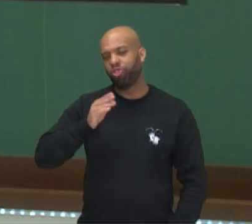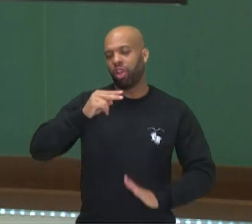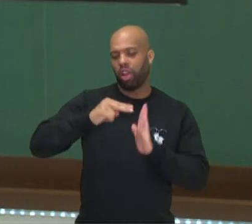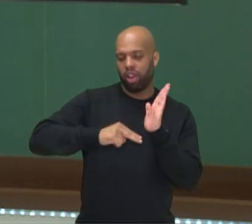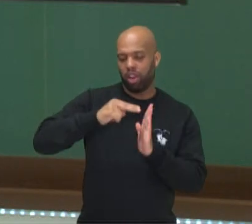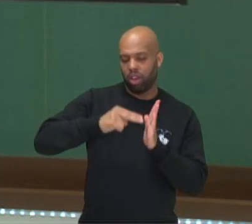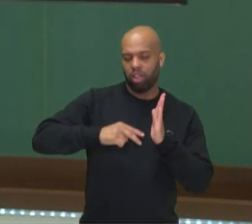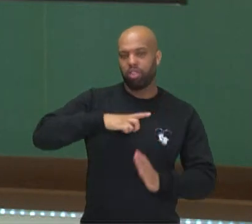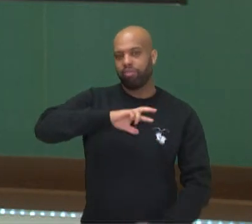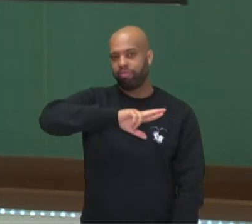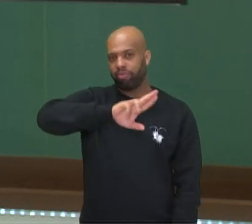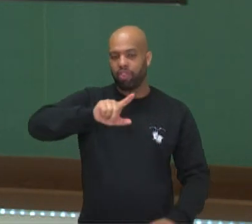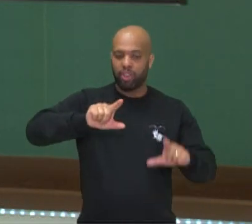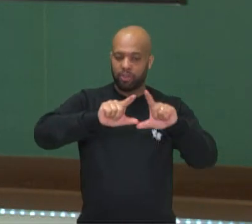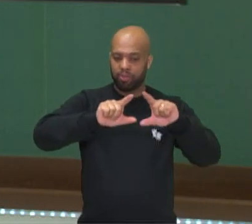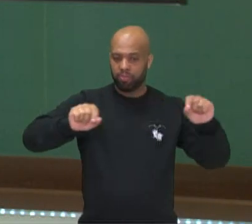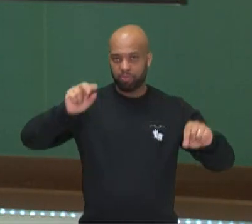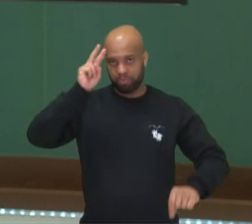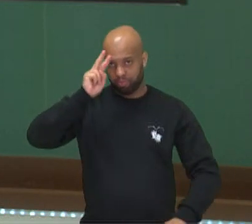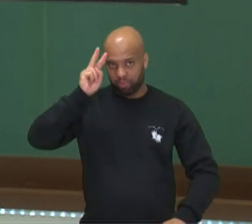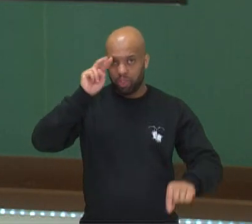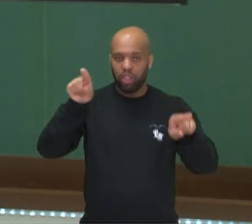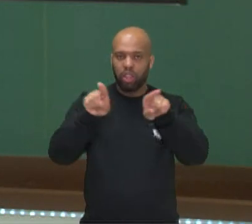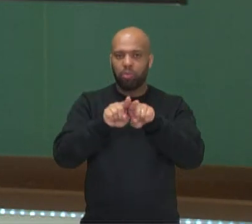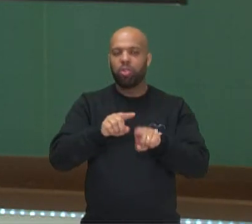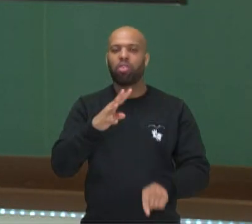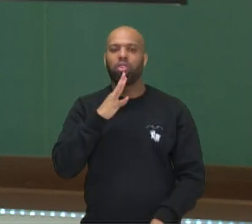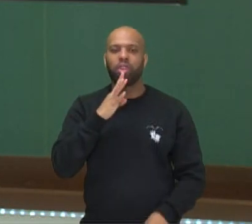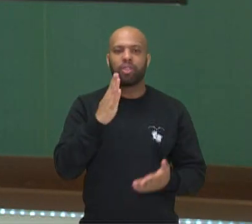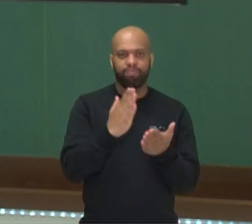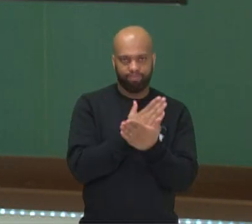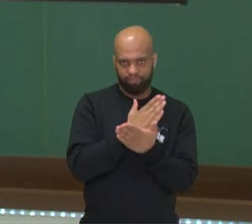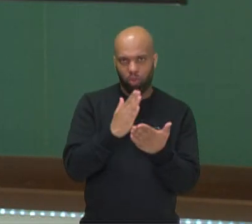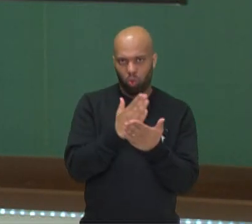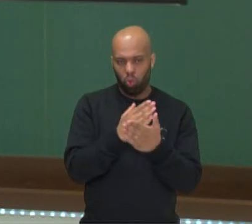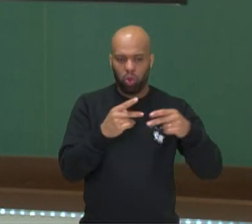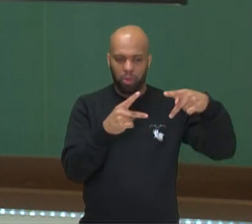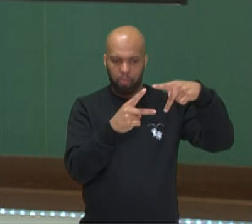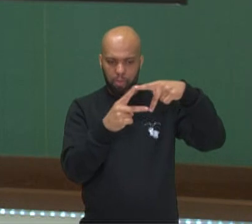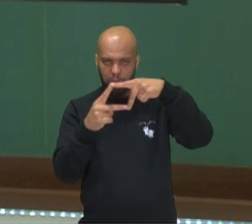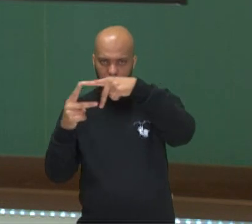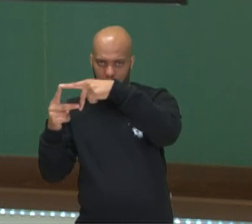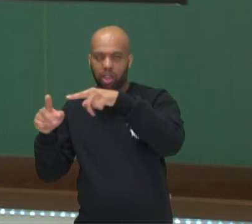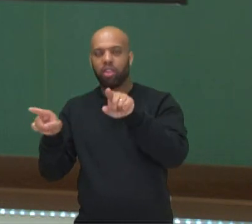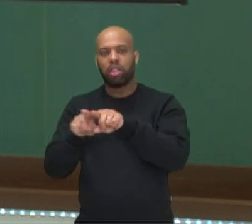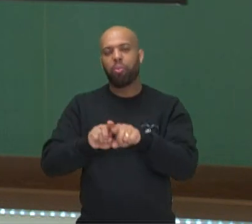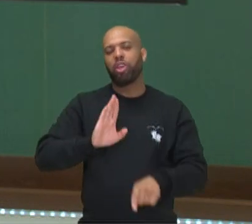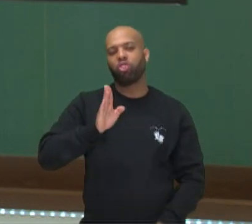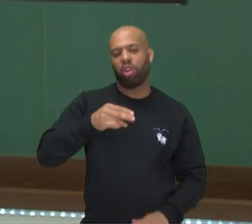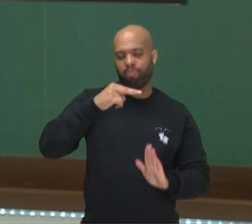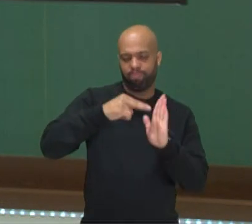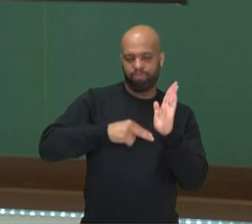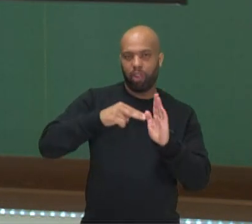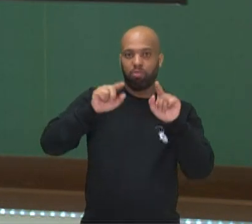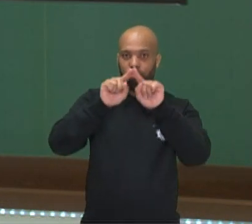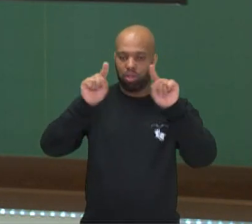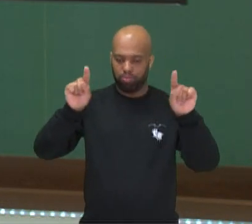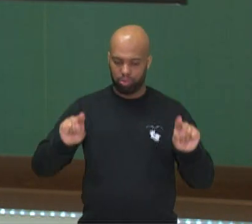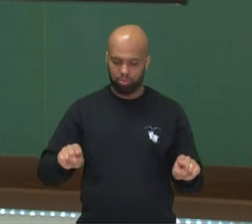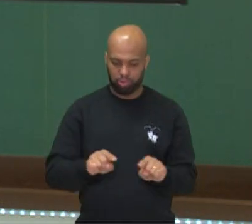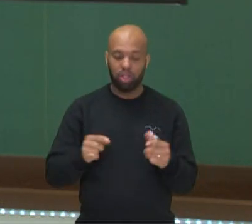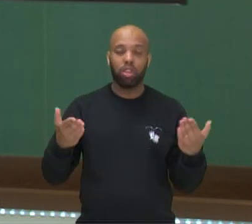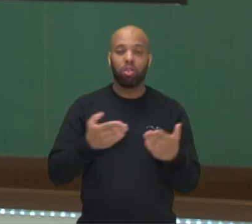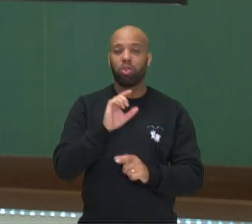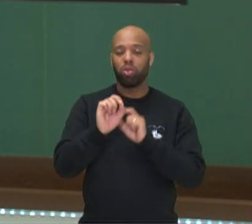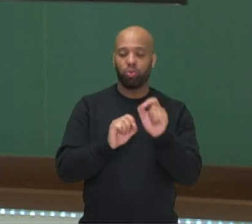leram diversas histórias em quadrinhos, já conhecem algumas tirinhas e também já leram as charges. A questão está agora em